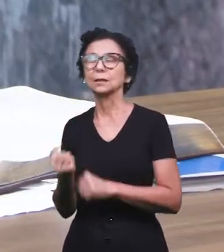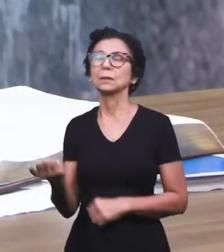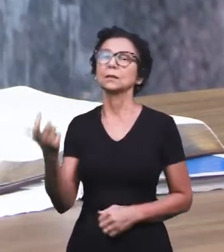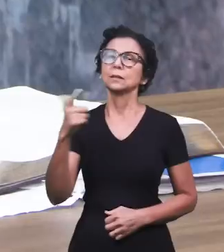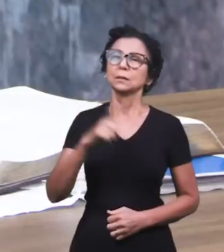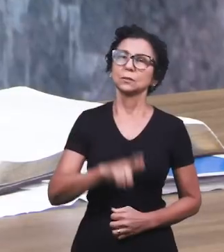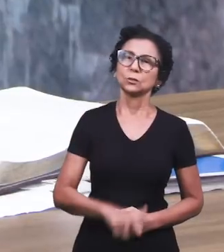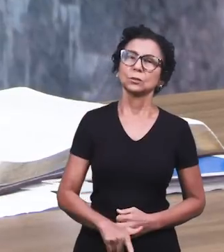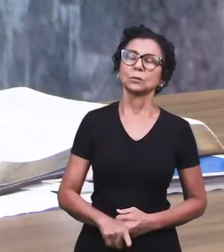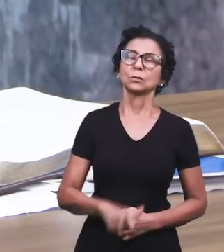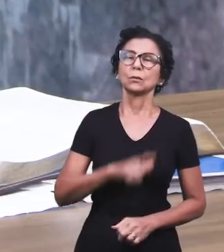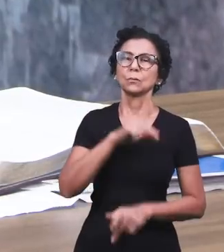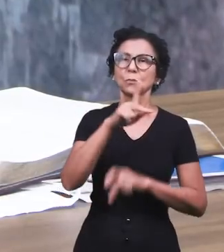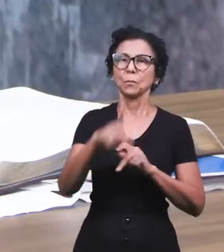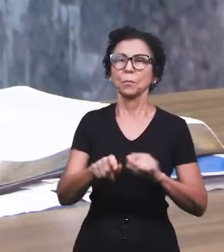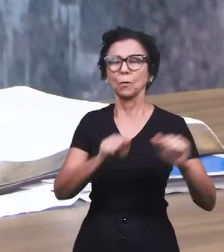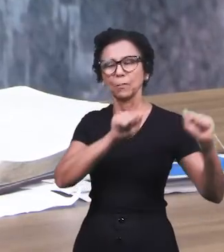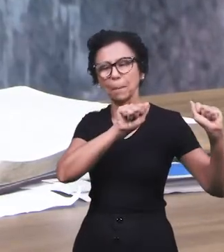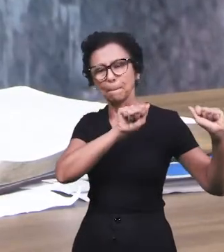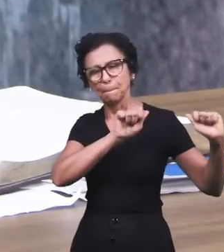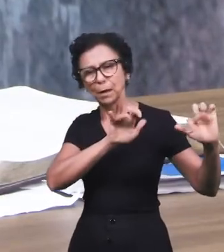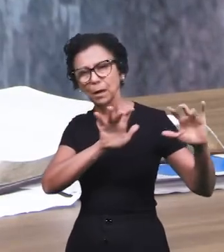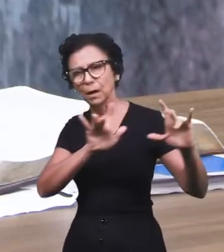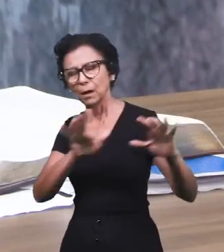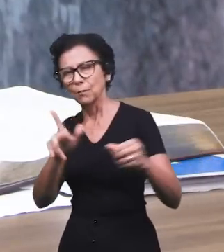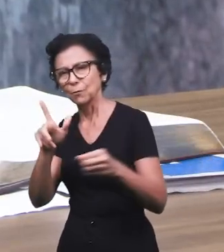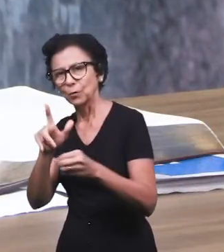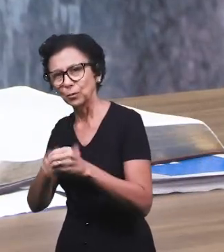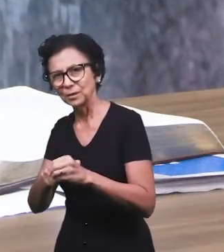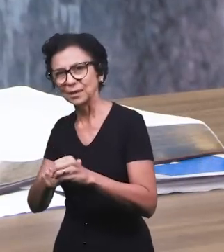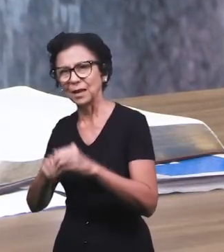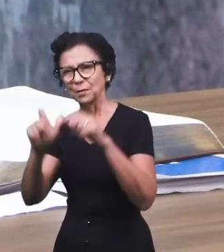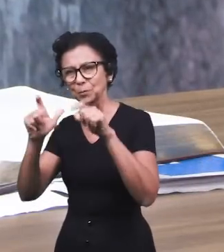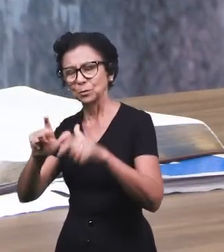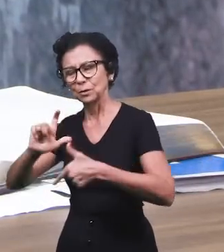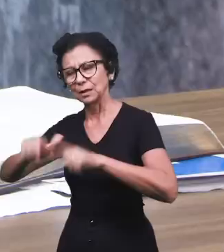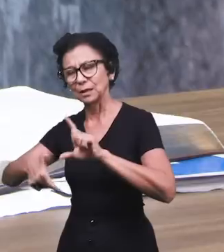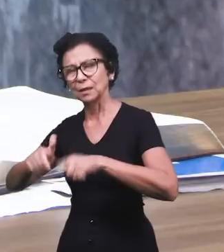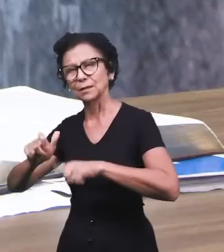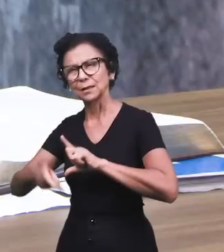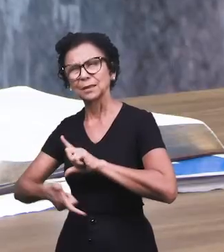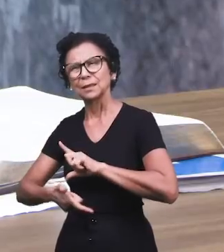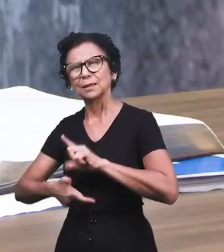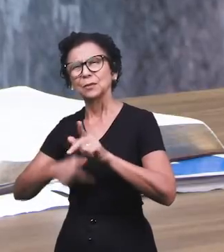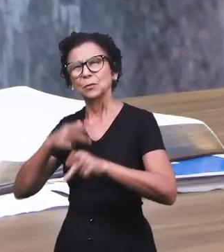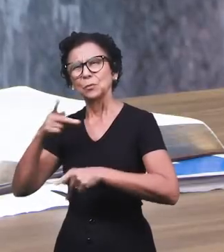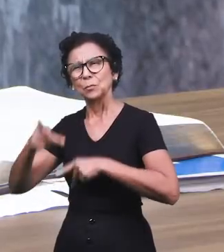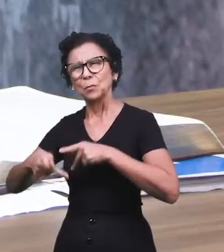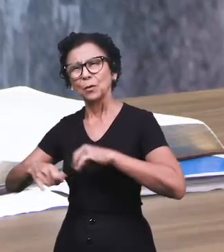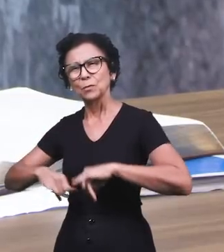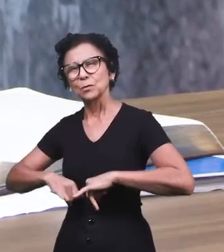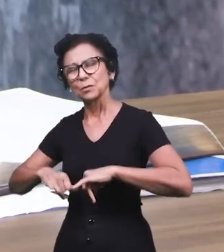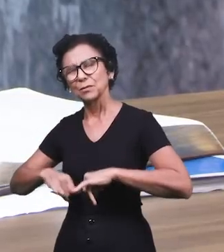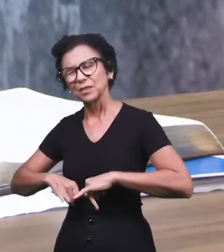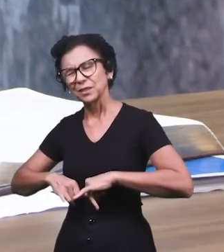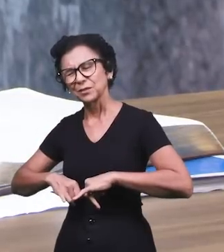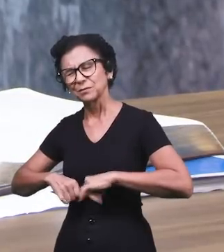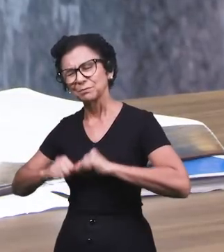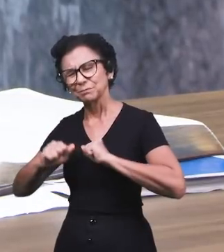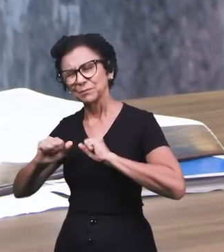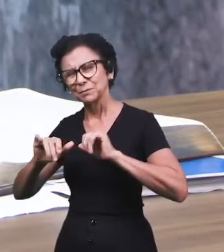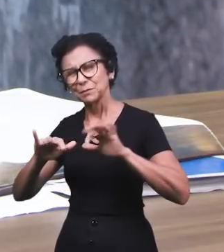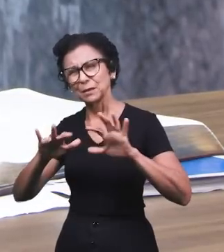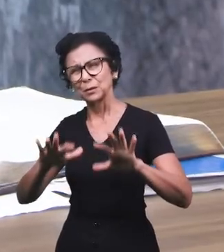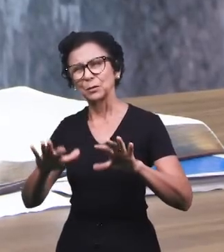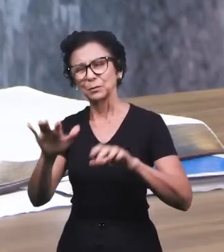renascer Israel. Exatamente. Deus traria o seu povo de volta, aquele povo que se espalhou, que sofreu de tantas maneiras em tantos